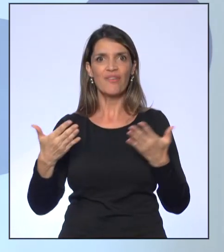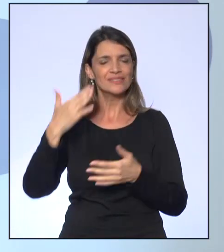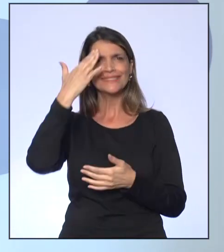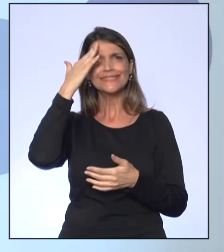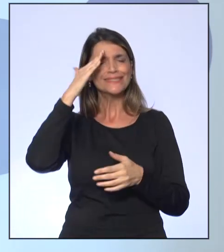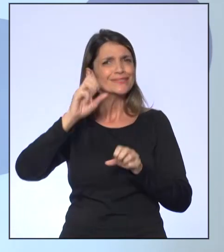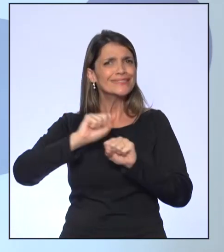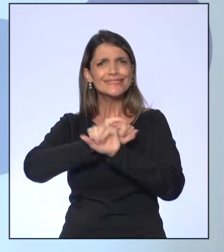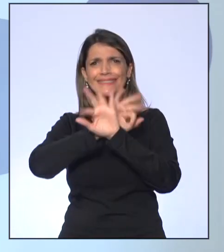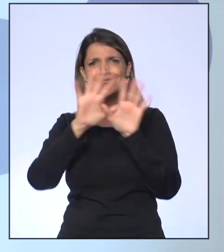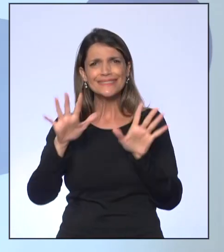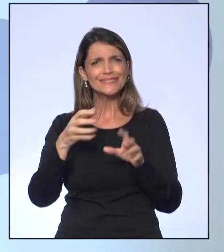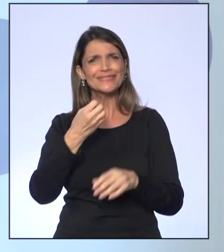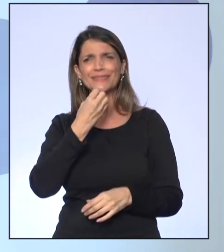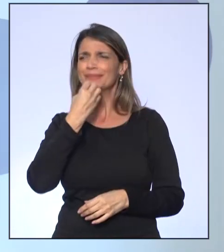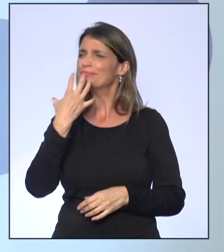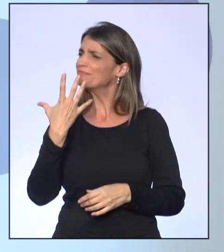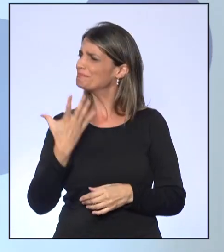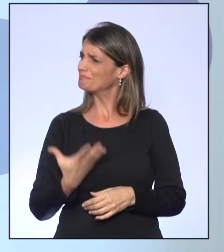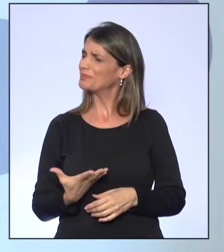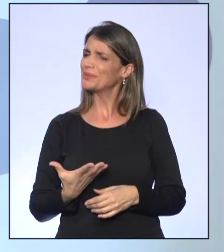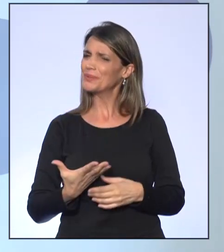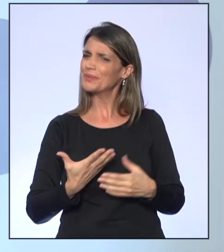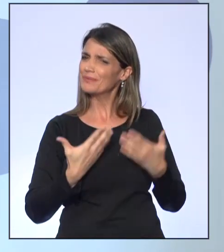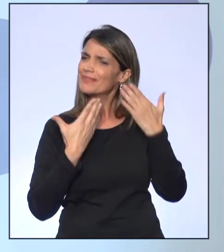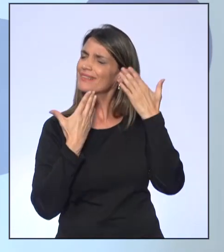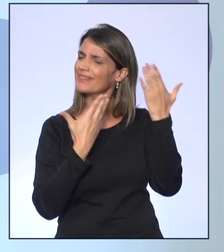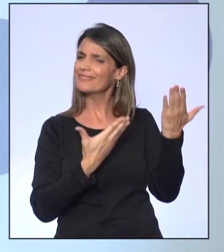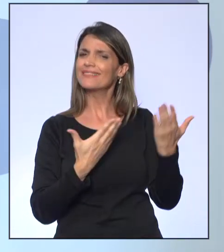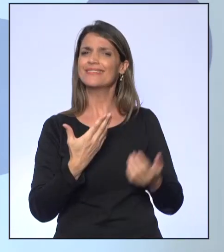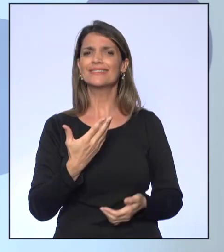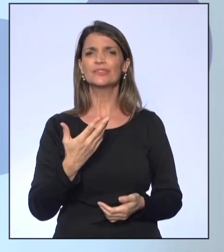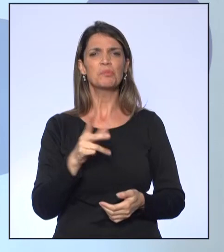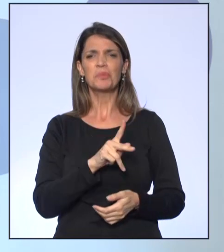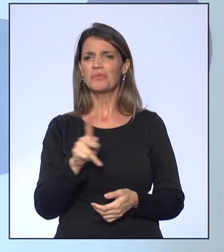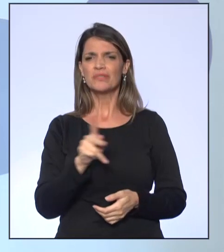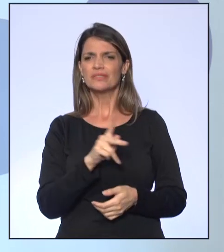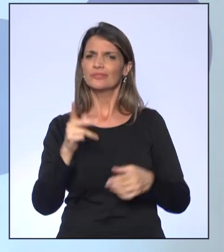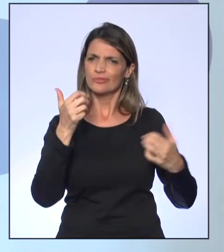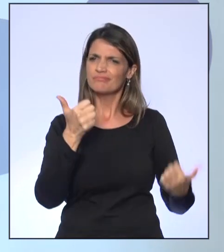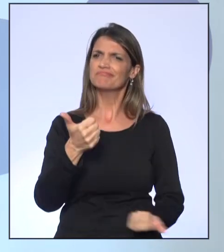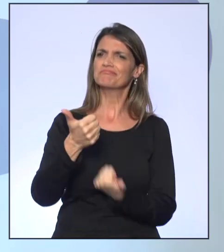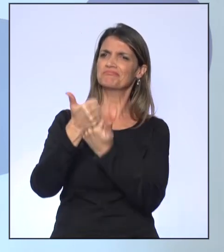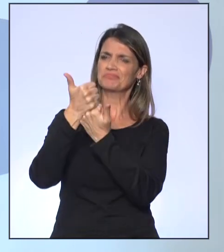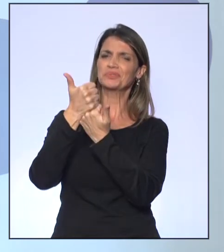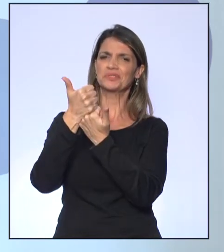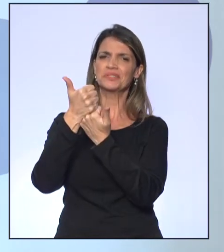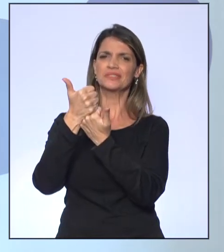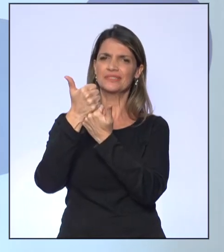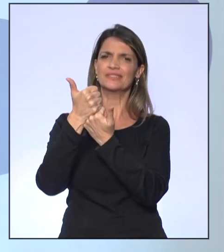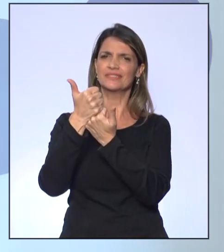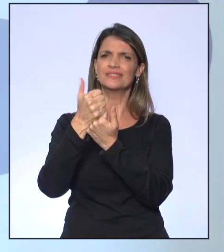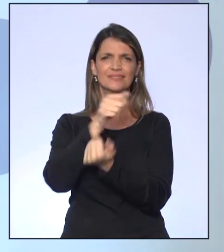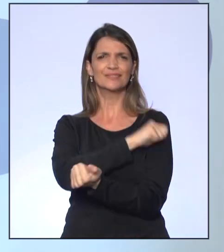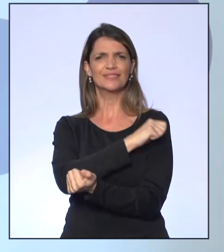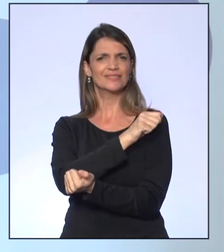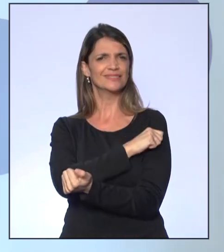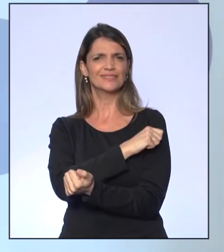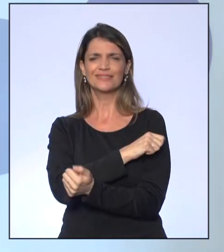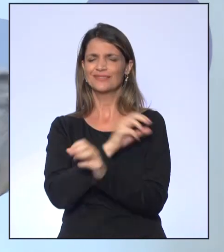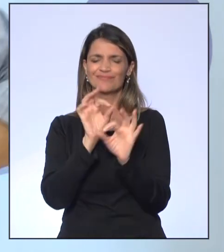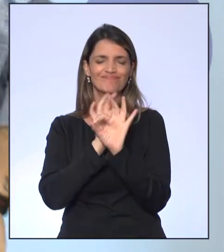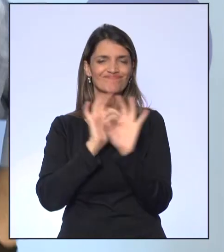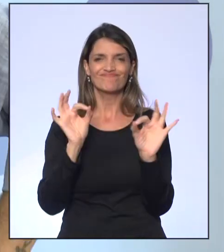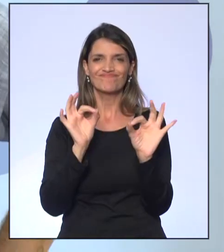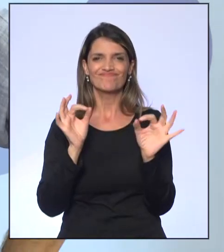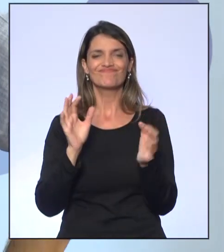Que legal, né? Então, agradeço aí também os professores que estão apoiando, né? Muito legal.